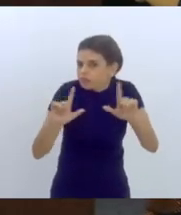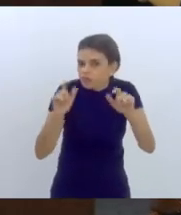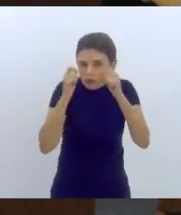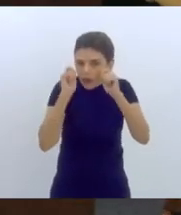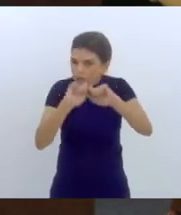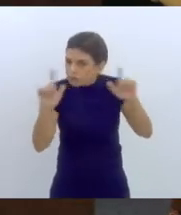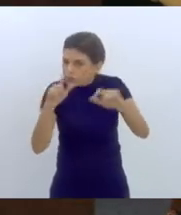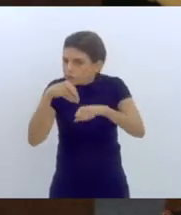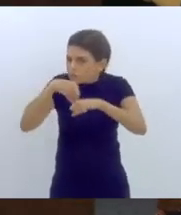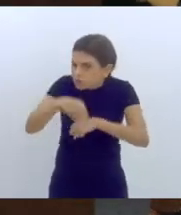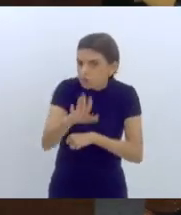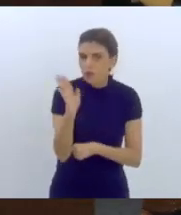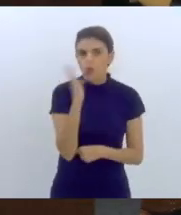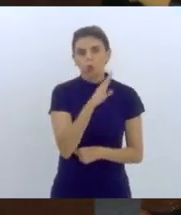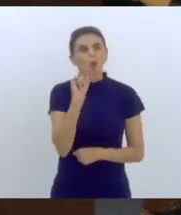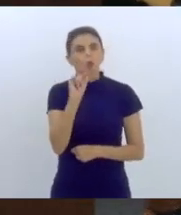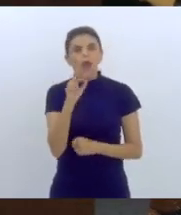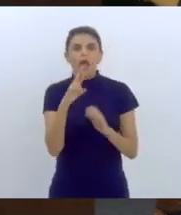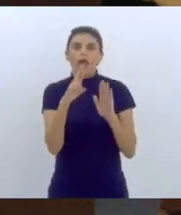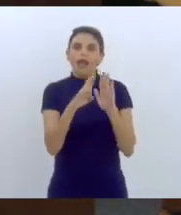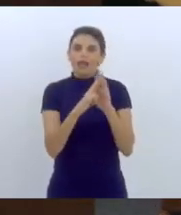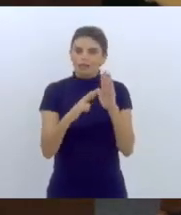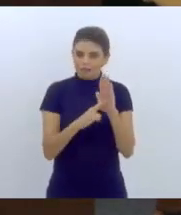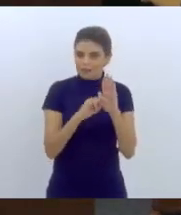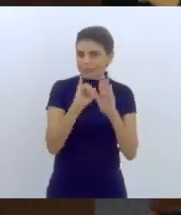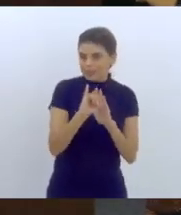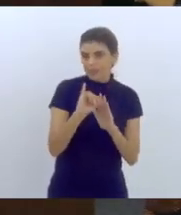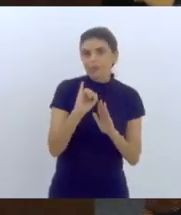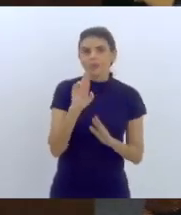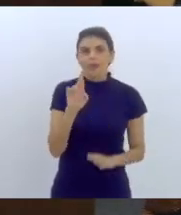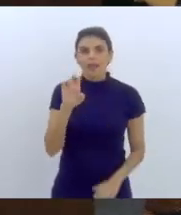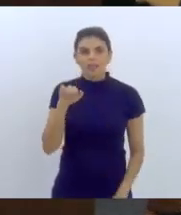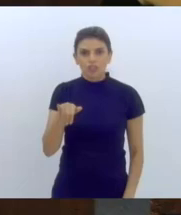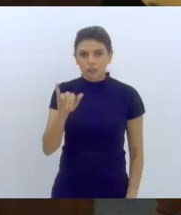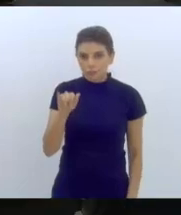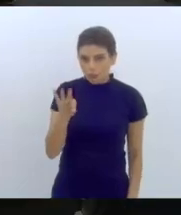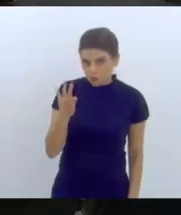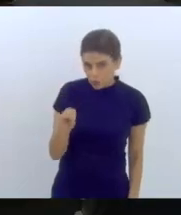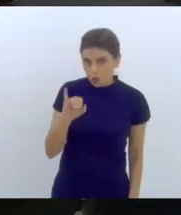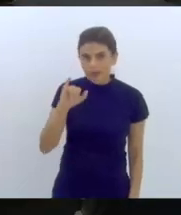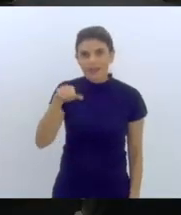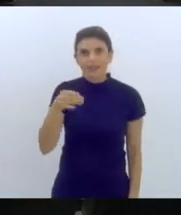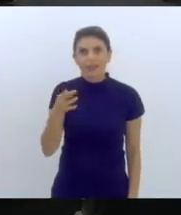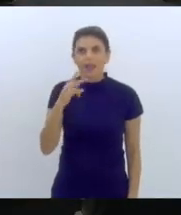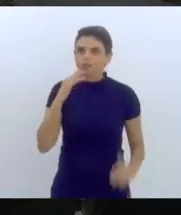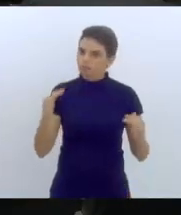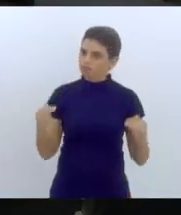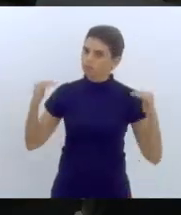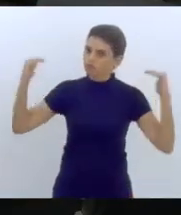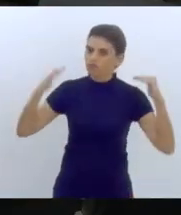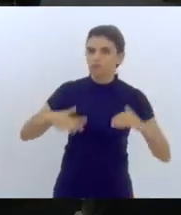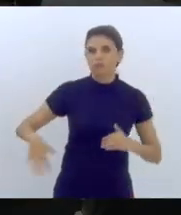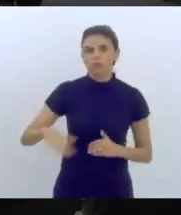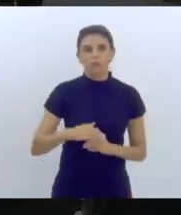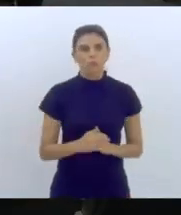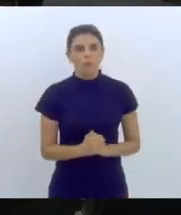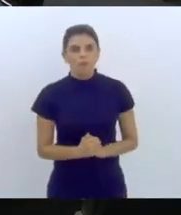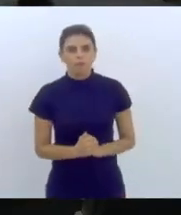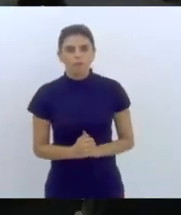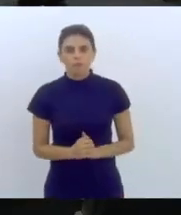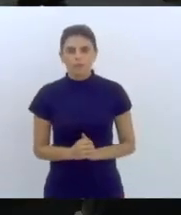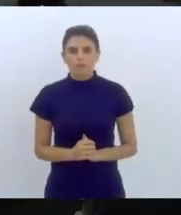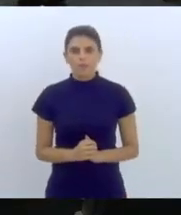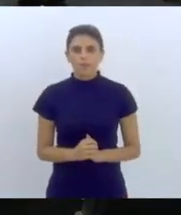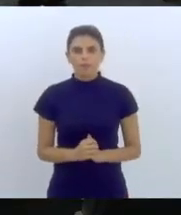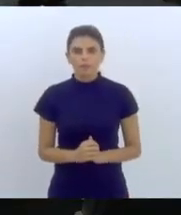regimento interno e o que é a soberania do plenário. Senhora presidente, a questão de ordem, duas questões de